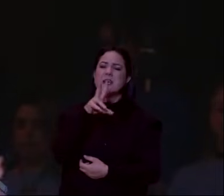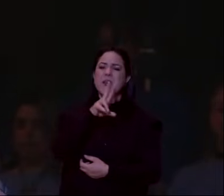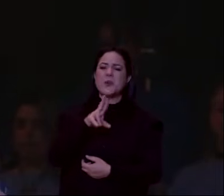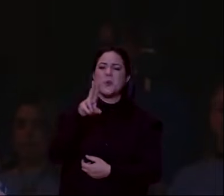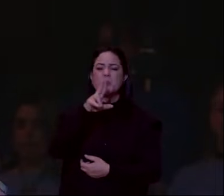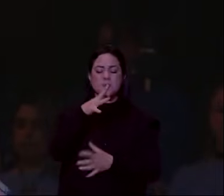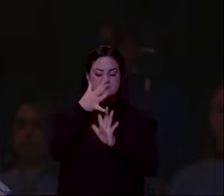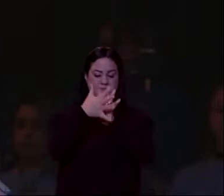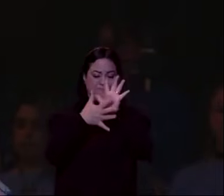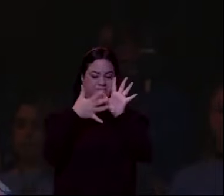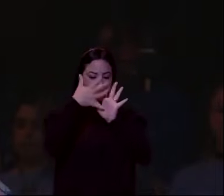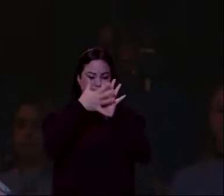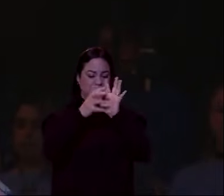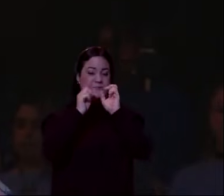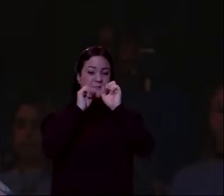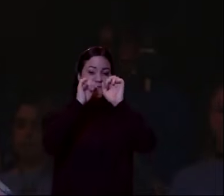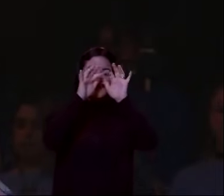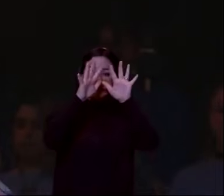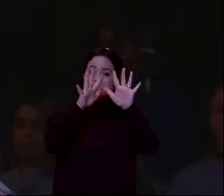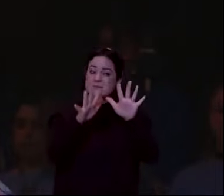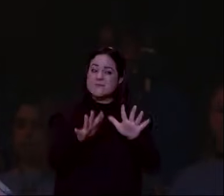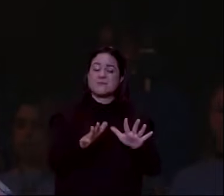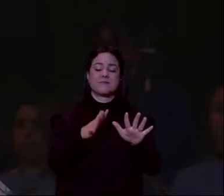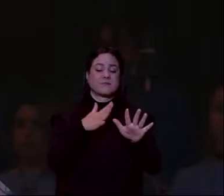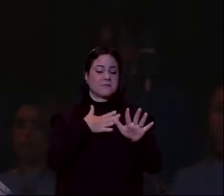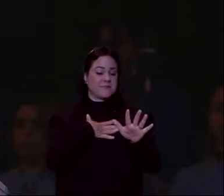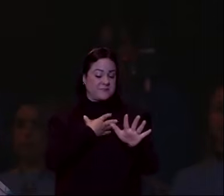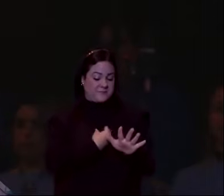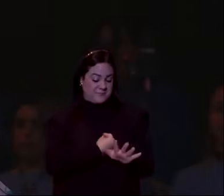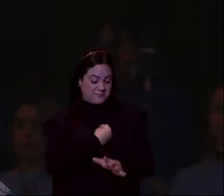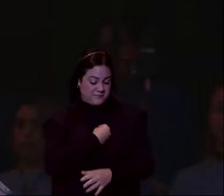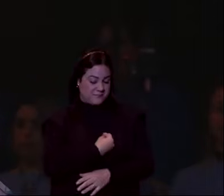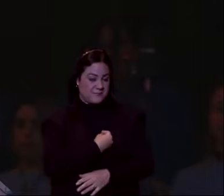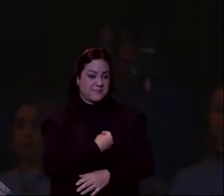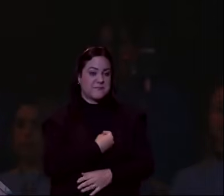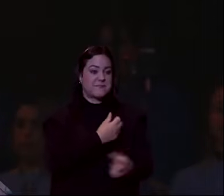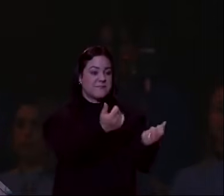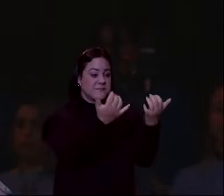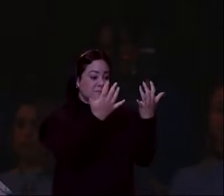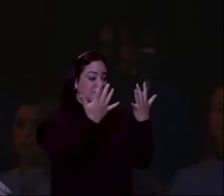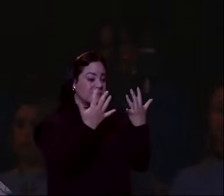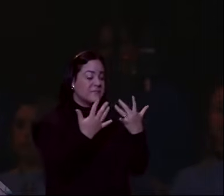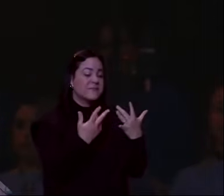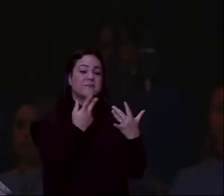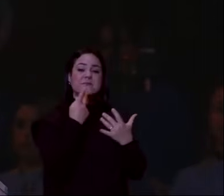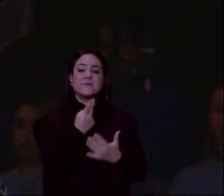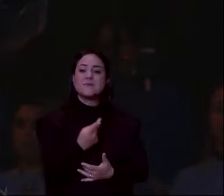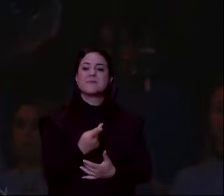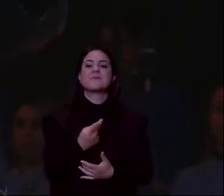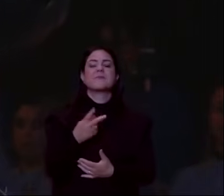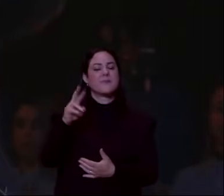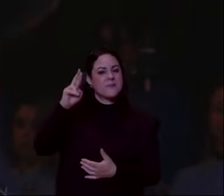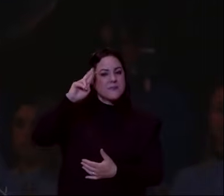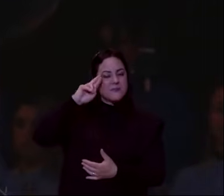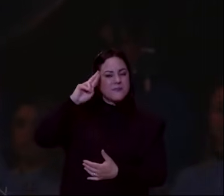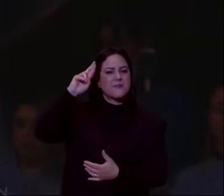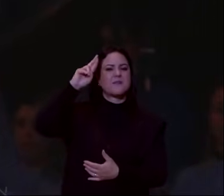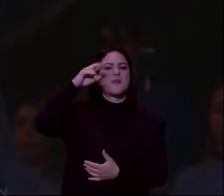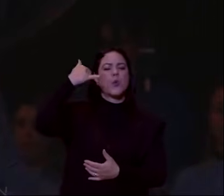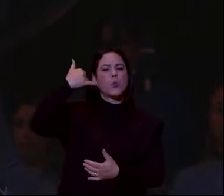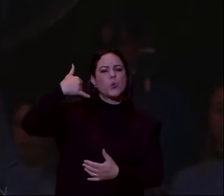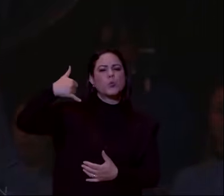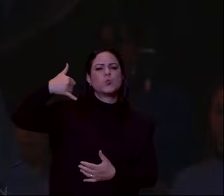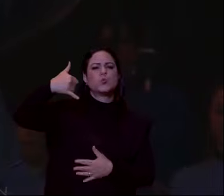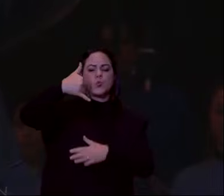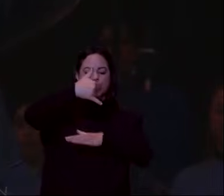abençoada, porque quando ela diz isso, ela está abençoando a minha vida, está abençoando a sua vida, para dizer: o Senhor ungiu